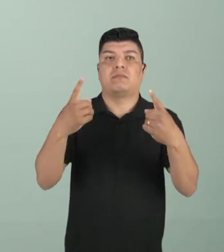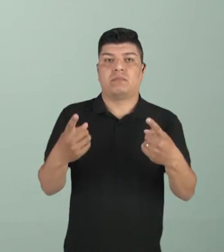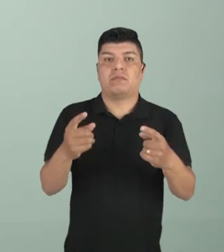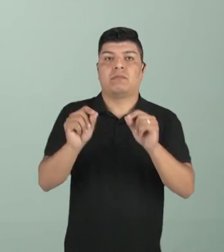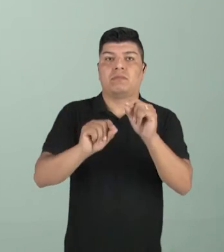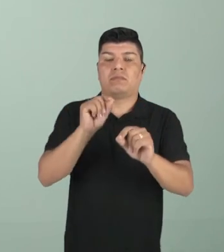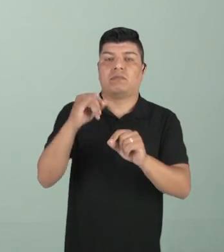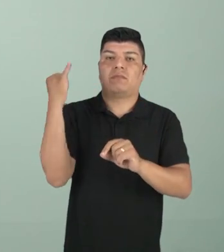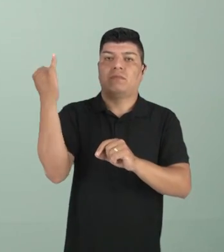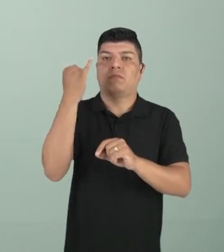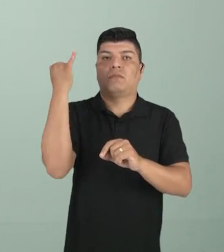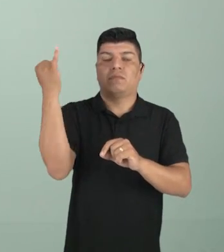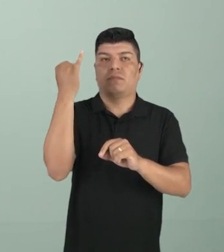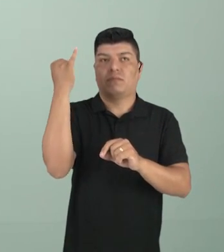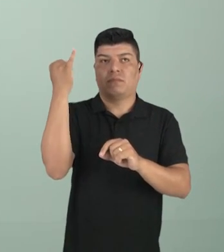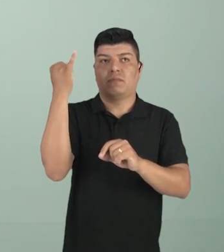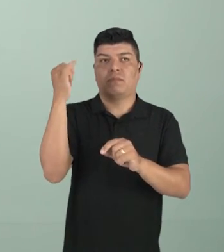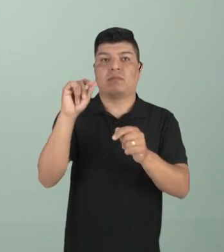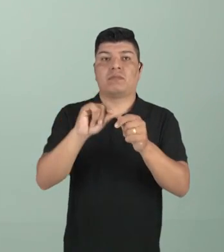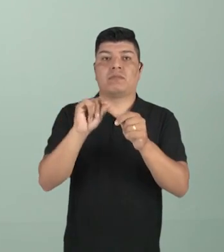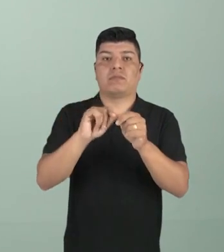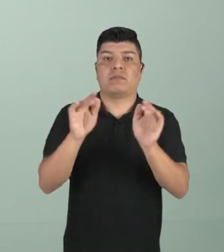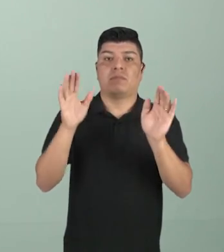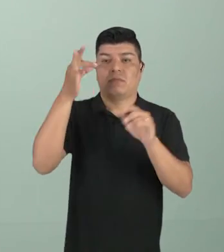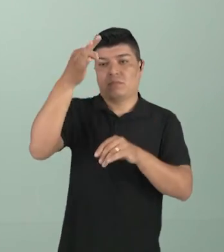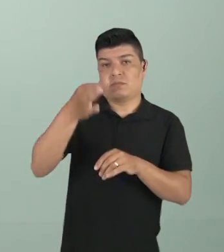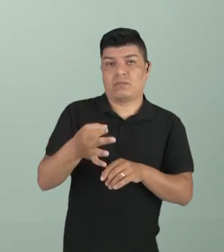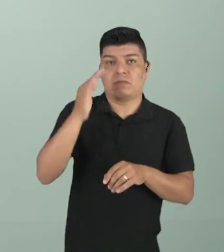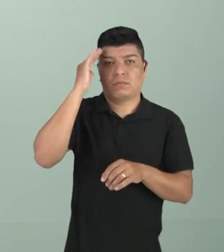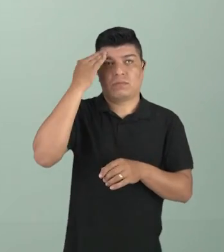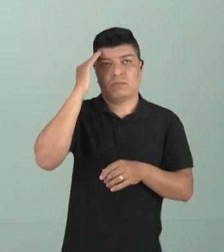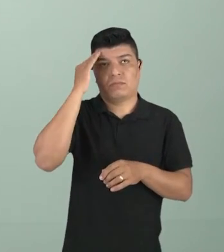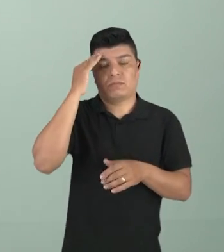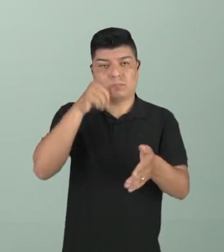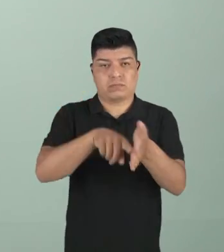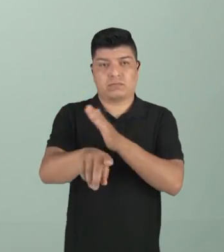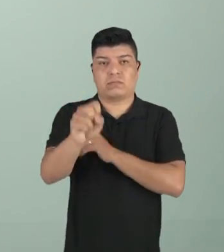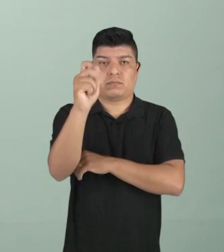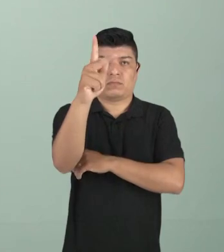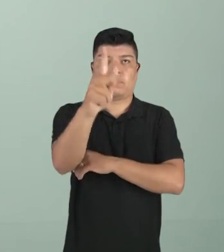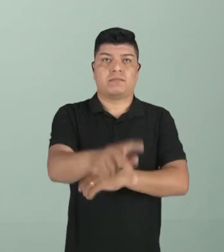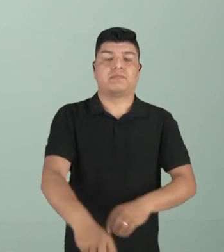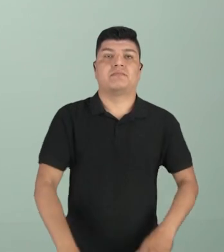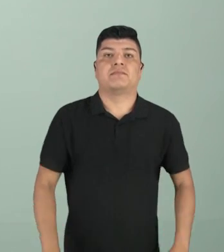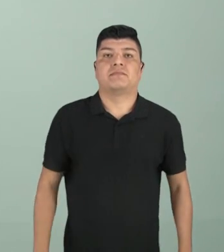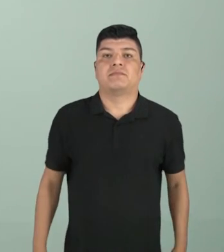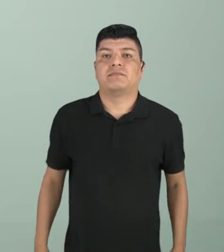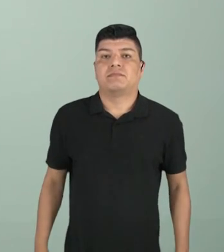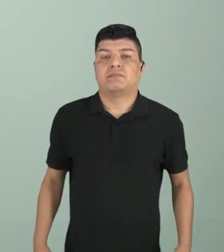gramatical vai ser importantíssima para definir e entender a questão, ok?